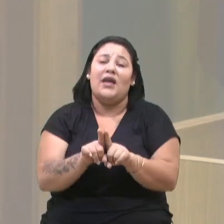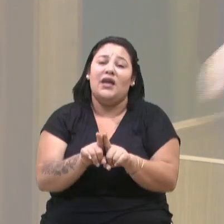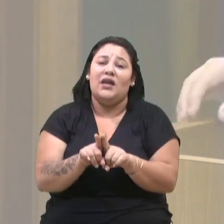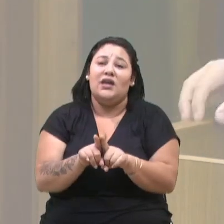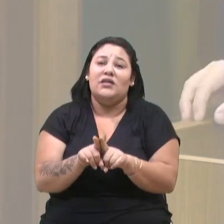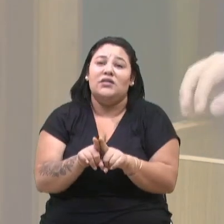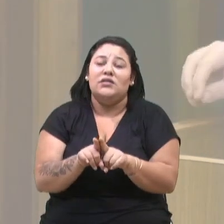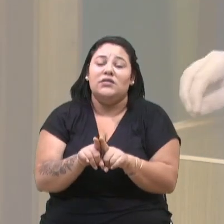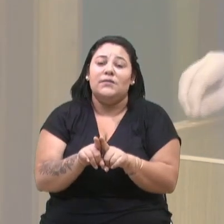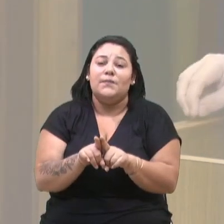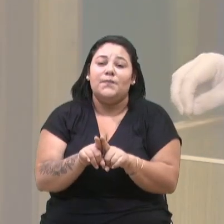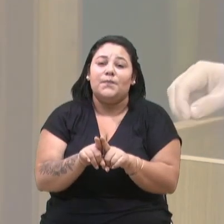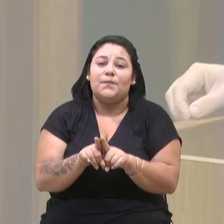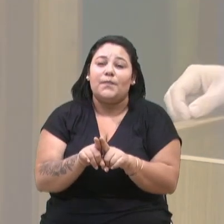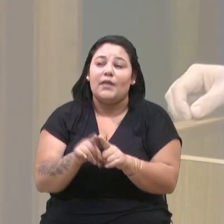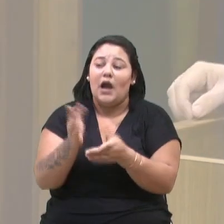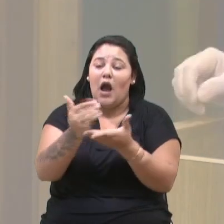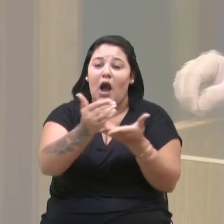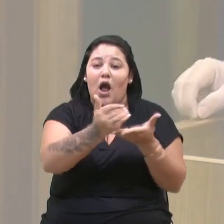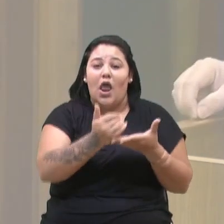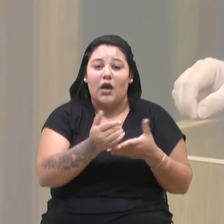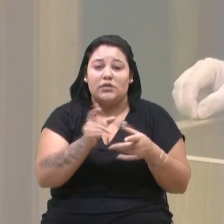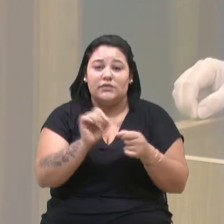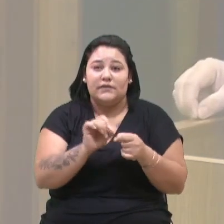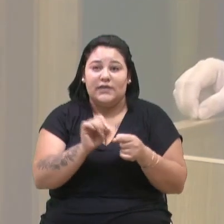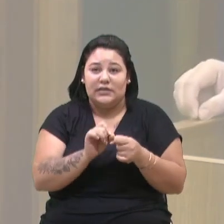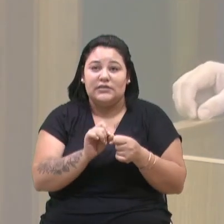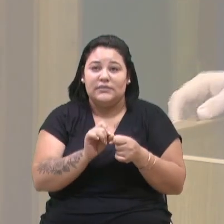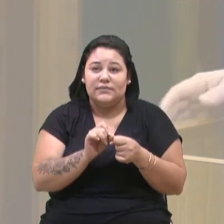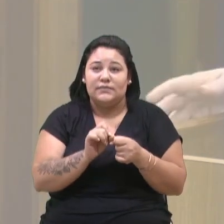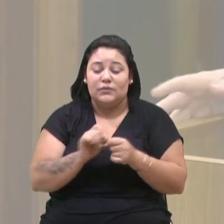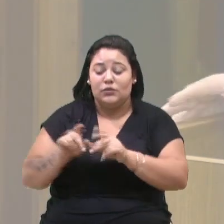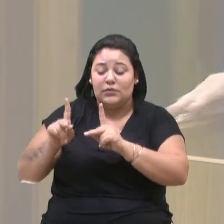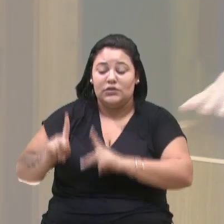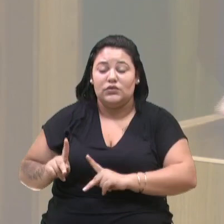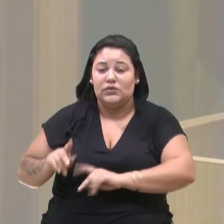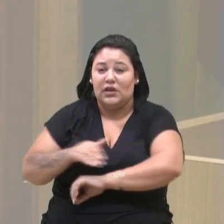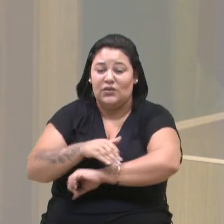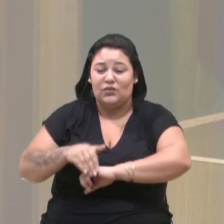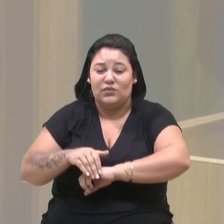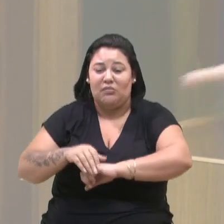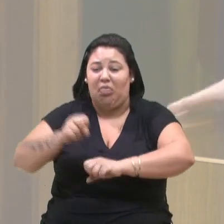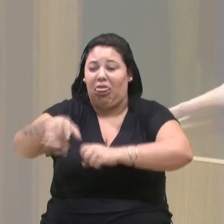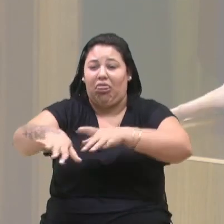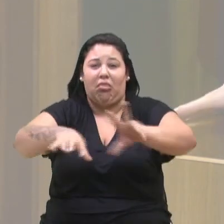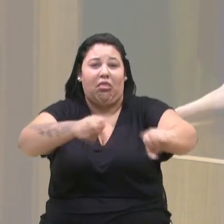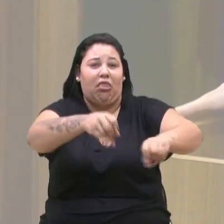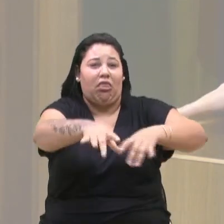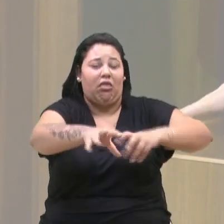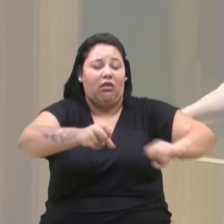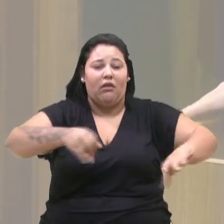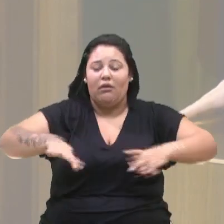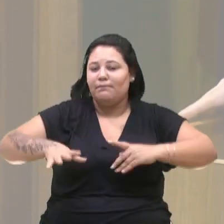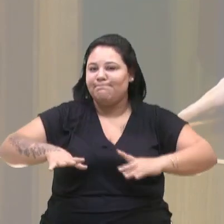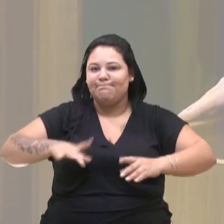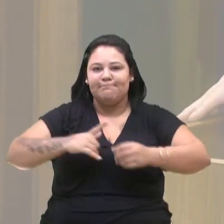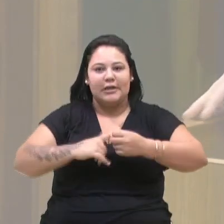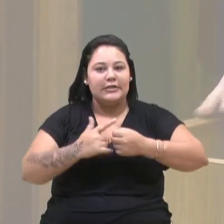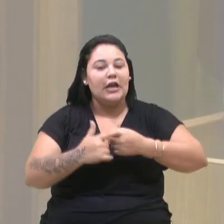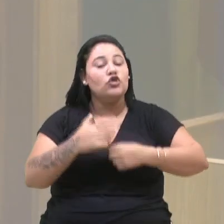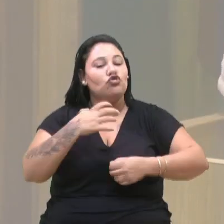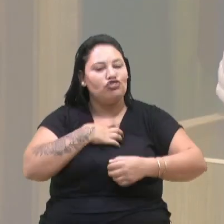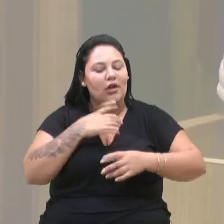vamos dizer assim, daquela coleta que é feita por catadores também, de se espalhar o lixo por toda a cidade, como a gente vê.